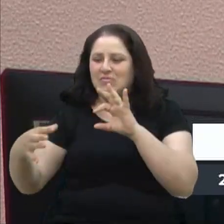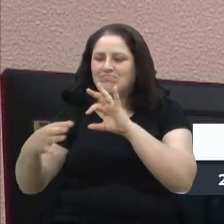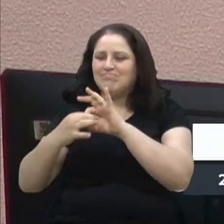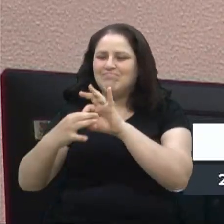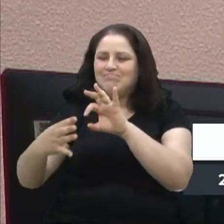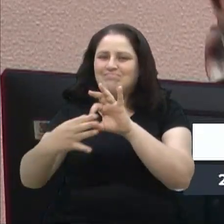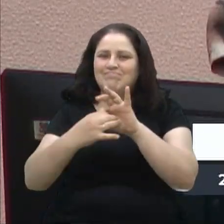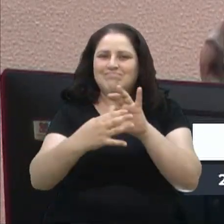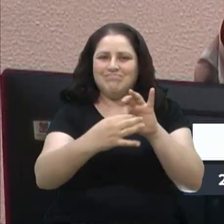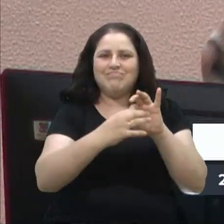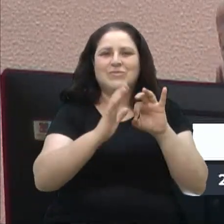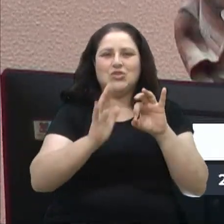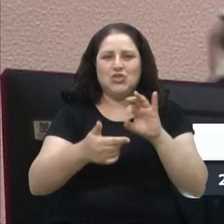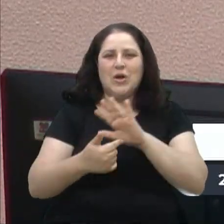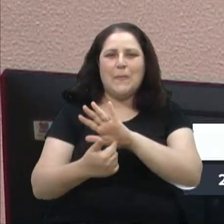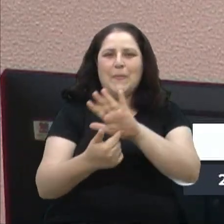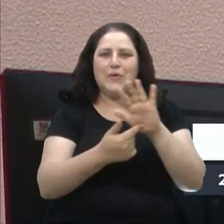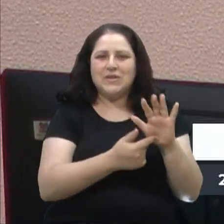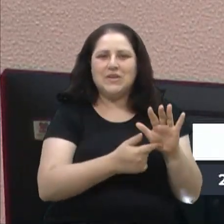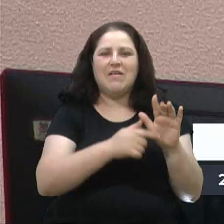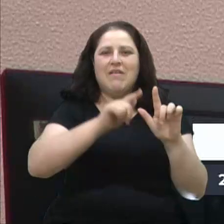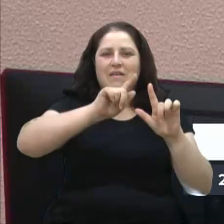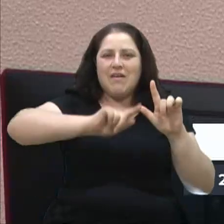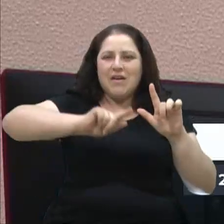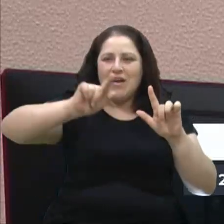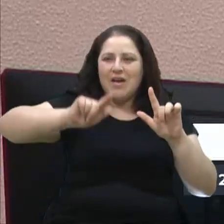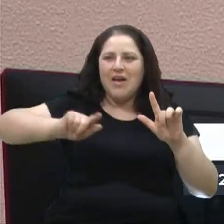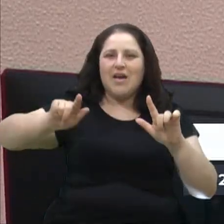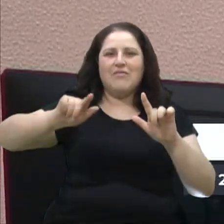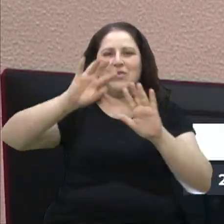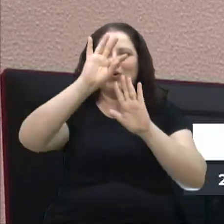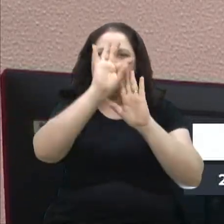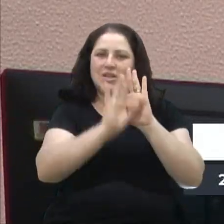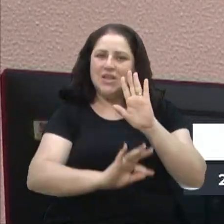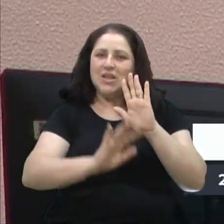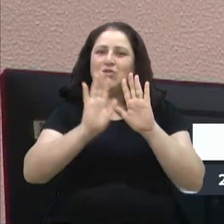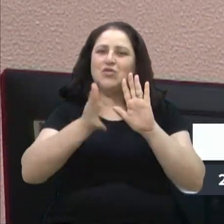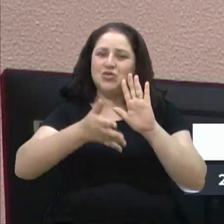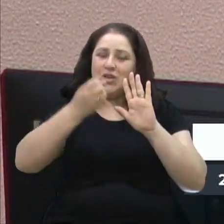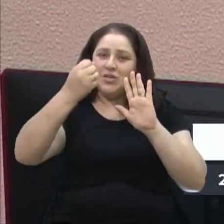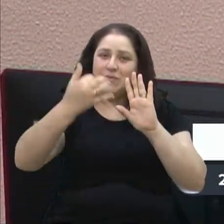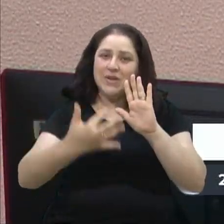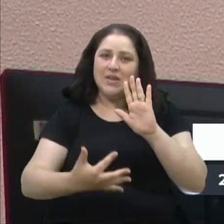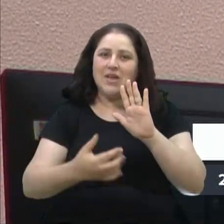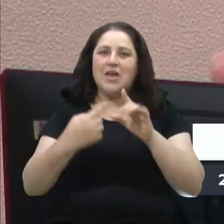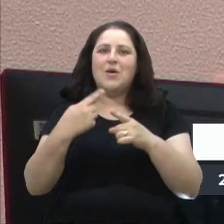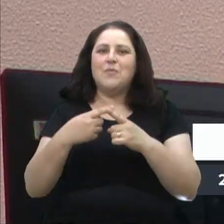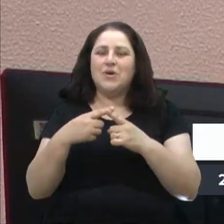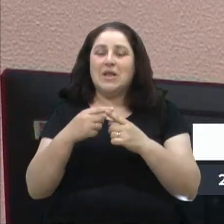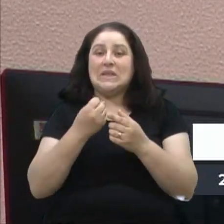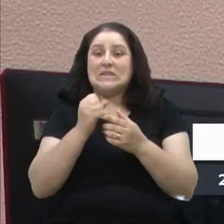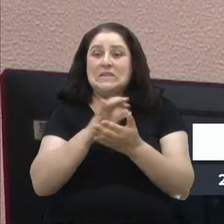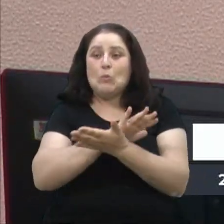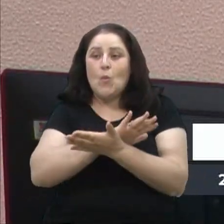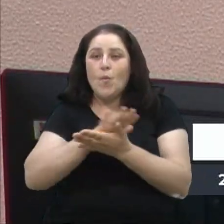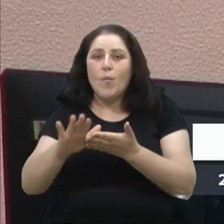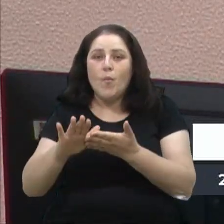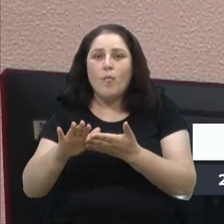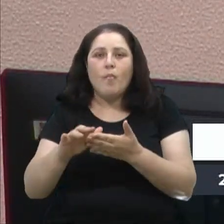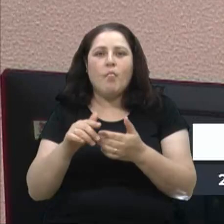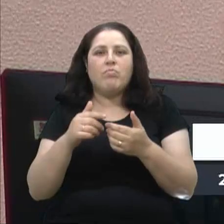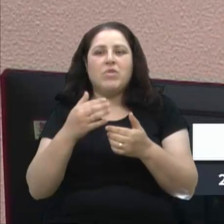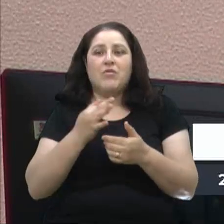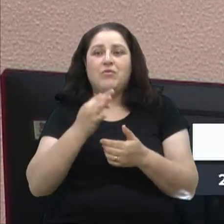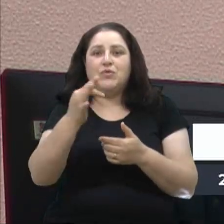e eu coloquei isso em gráficos e em textos ali. Porque sem isso não existe. Quando isso